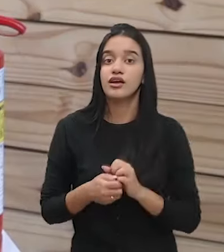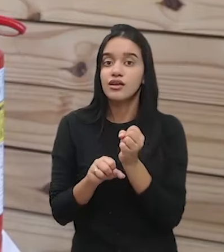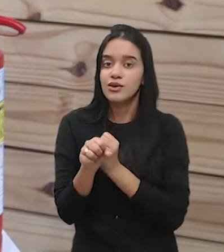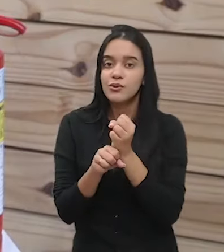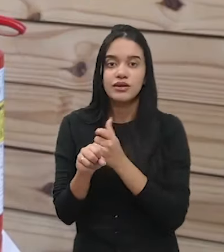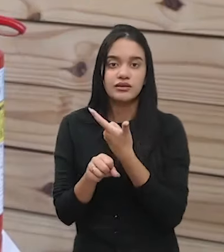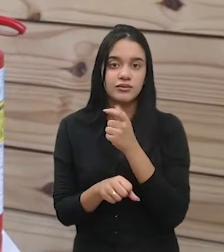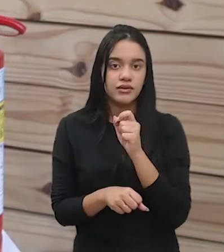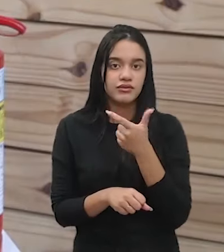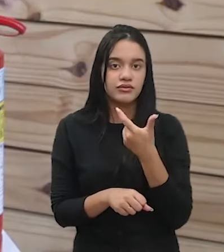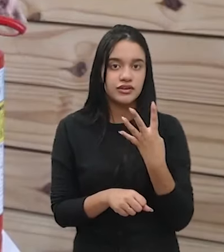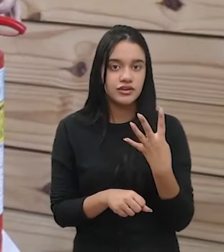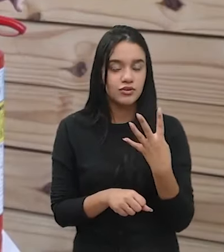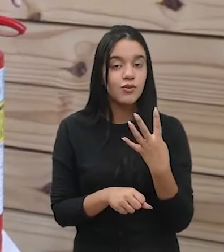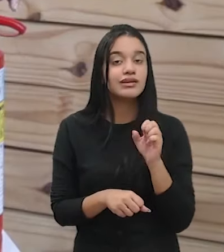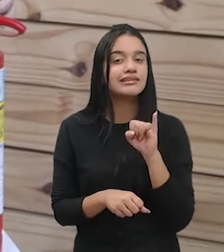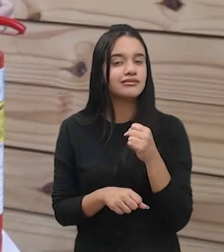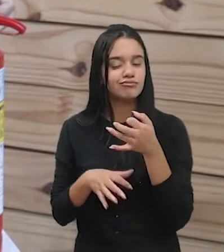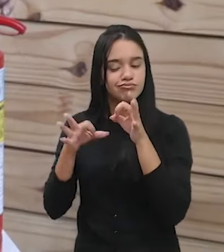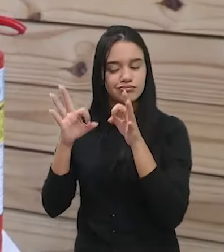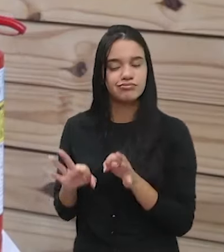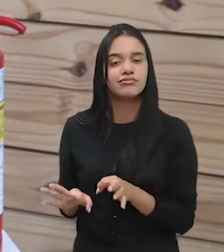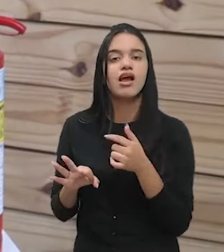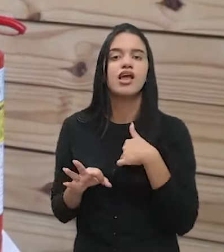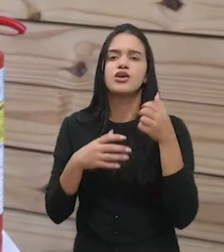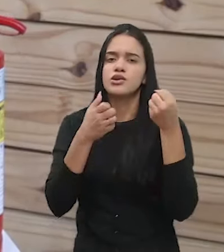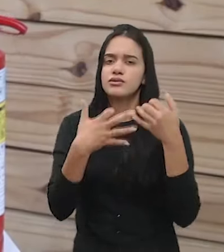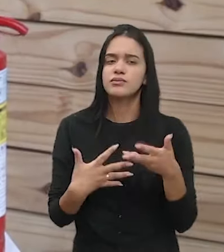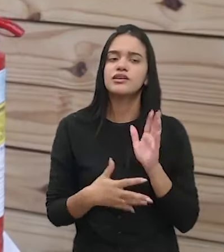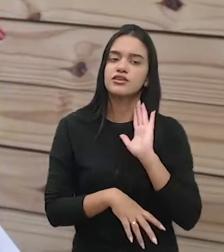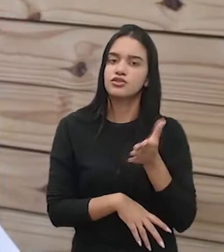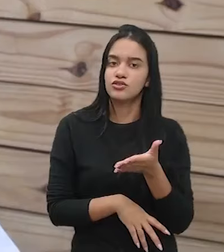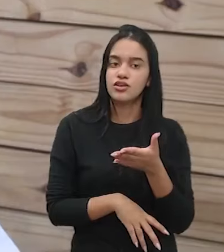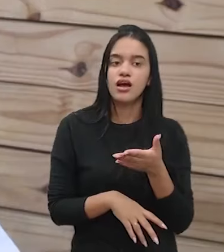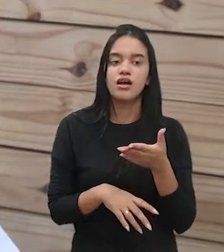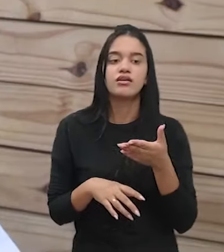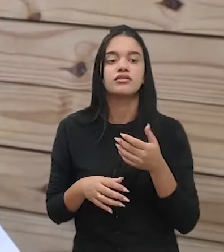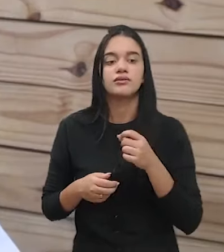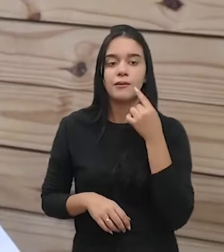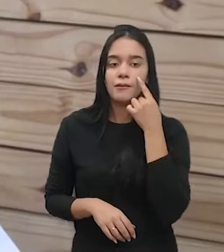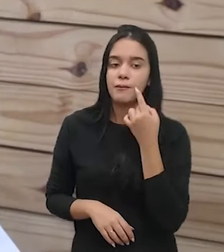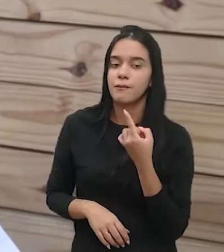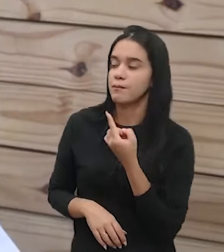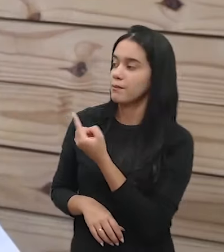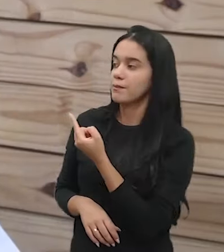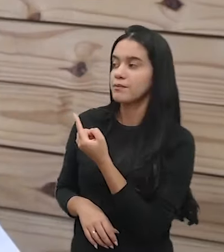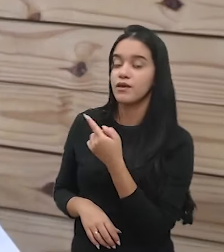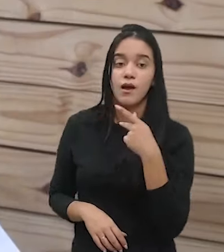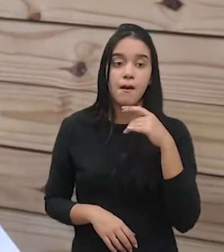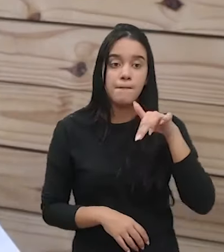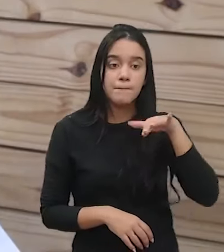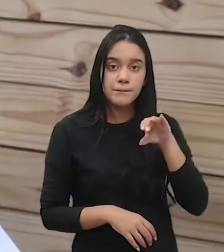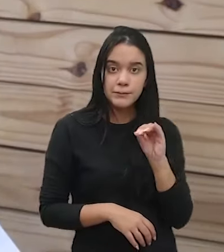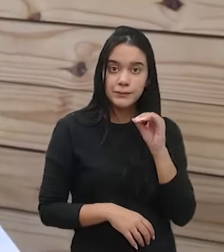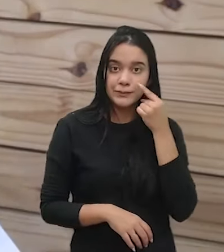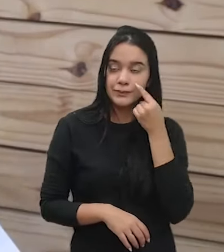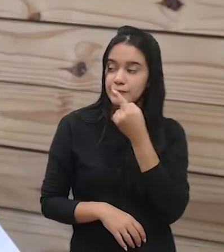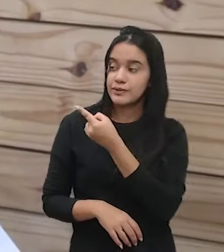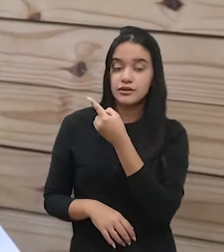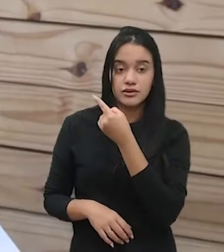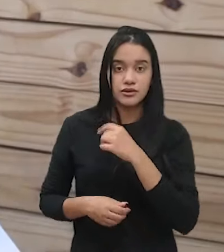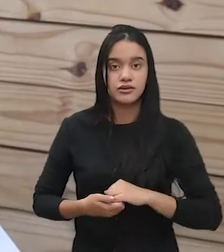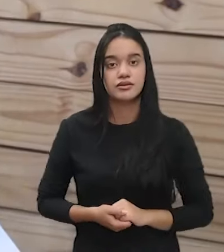verificar isso se está intacto né como eu havia falado se eu puxar o pino eu vou romper o lacre o pino é preso ao